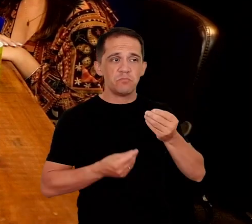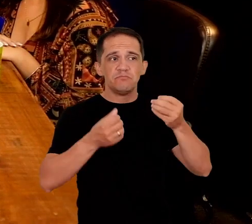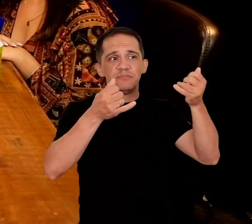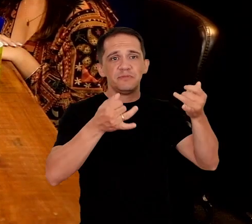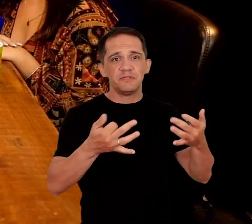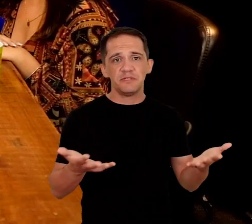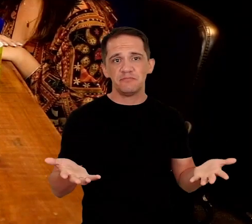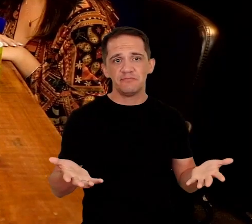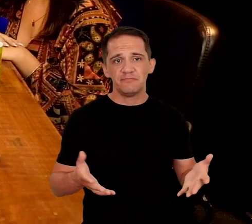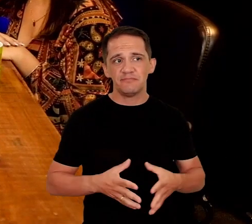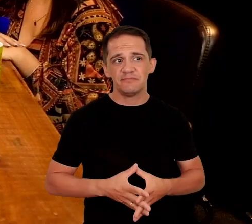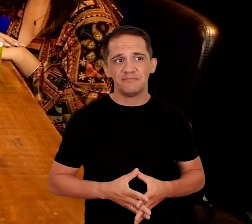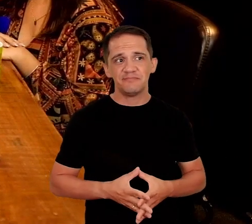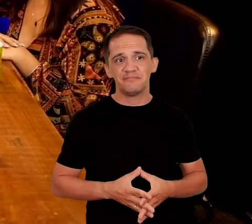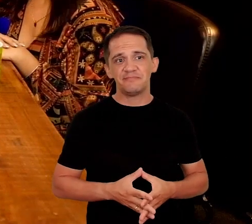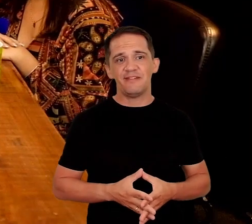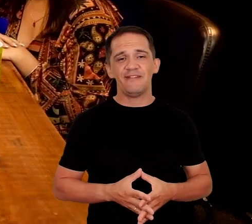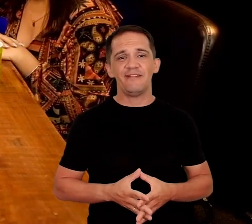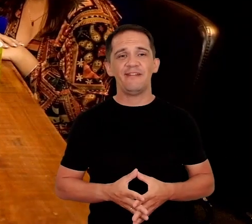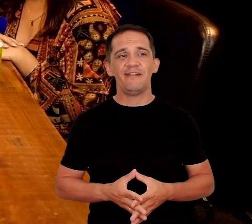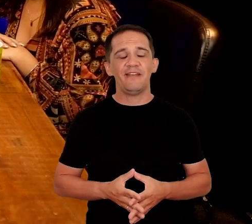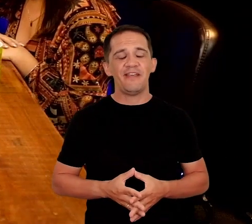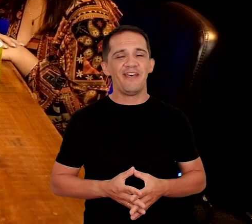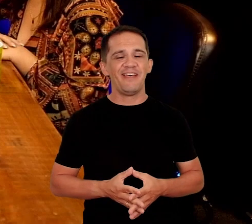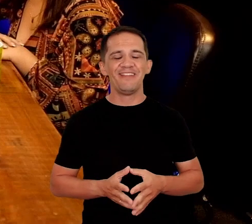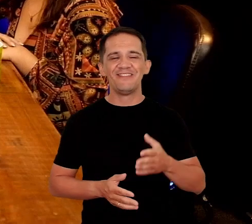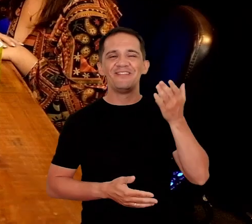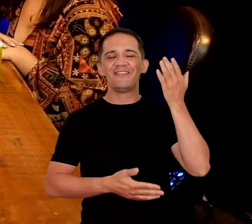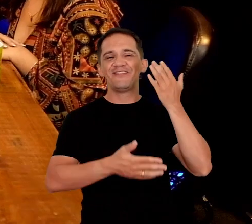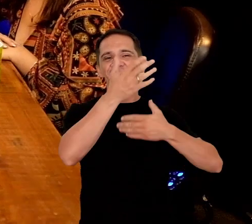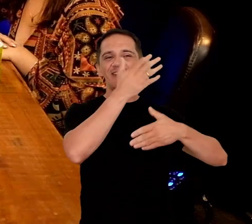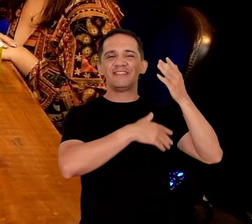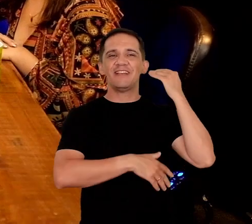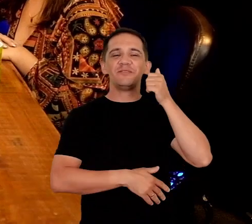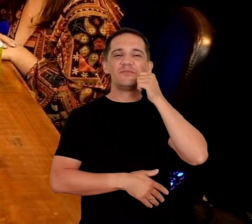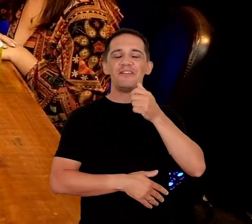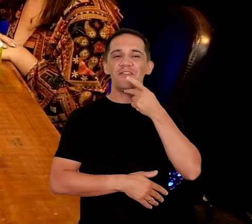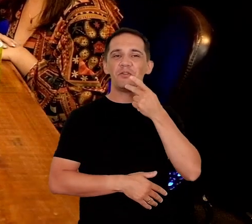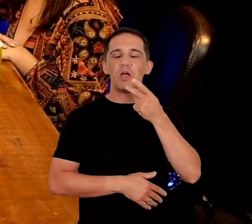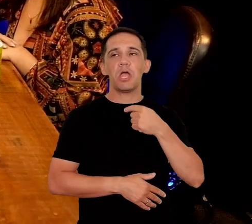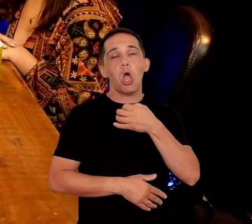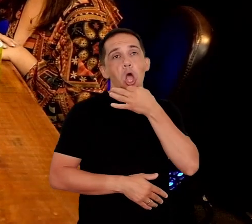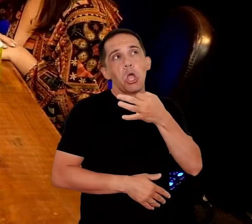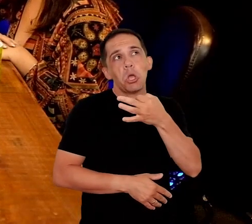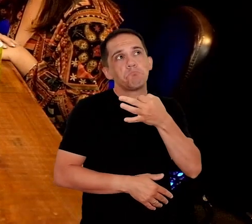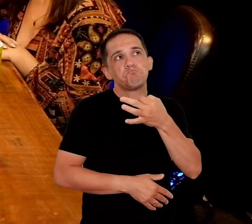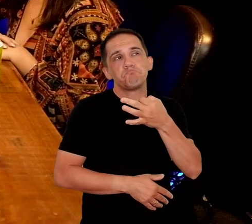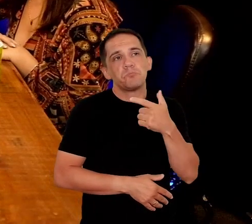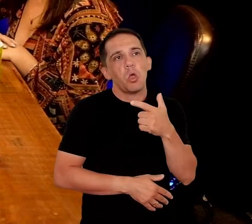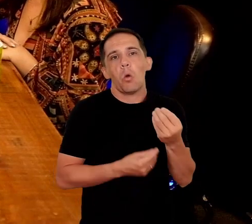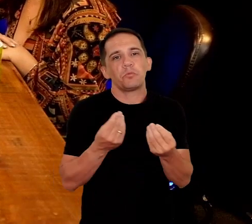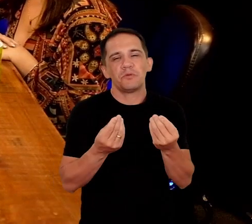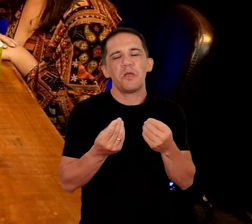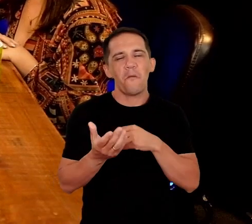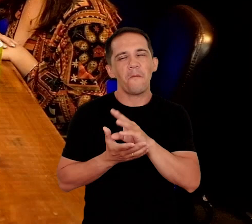famosa, às vezes não sei opinar. Não posso opinar, não posso opinar. Mas É aquela coisa de cultura. É a cultura. É a cultura.